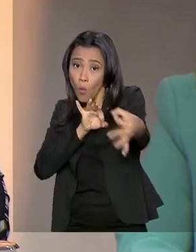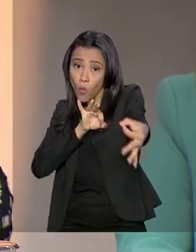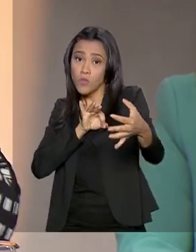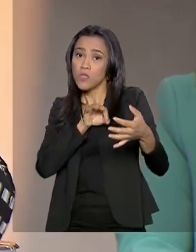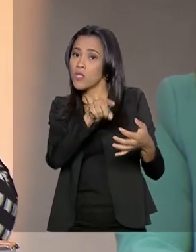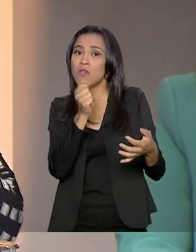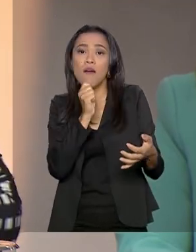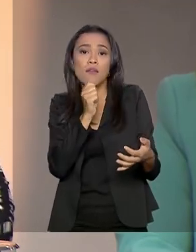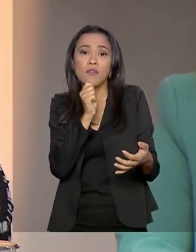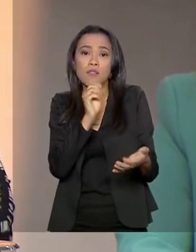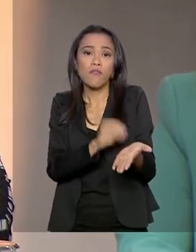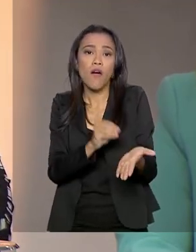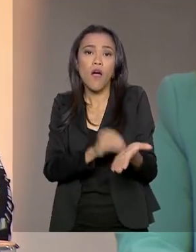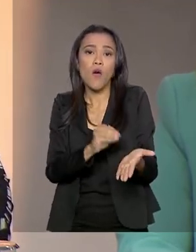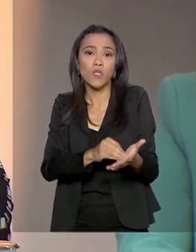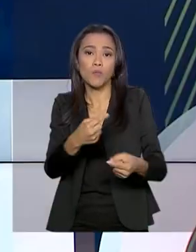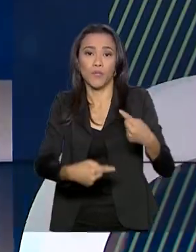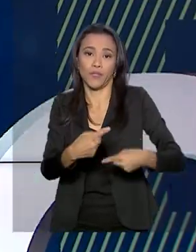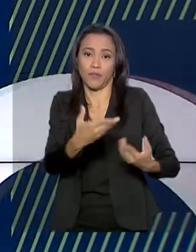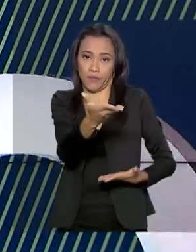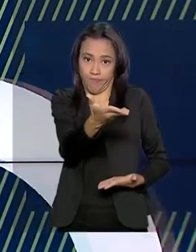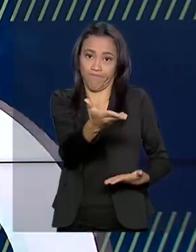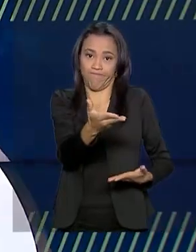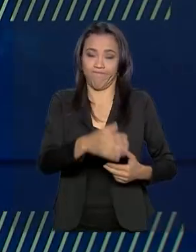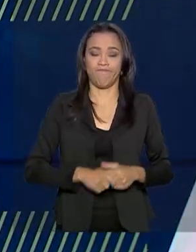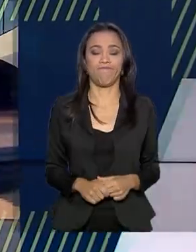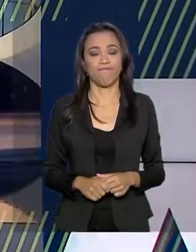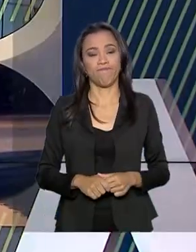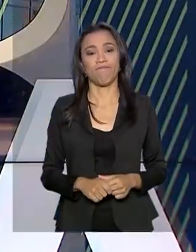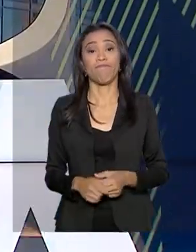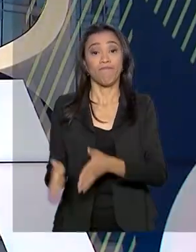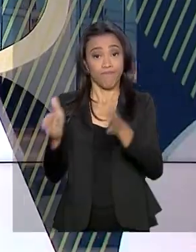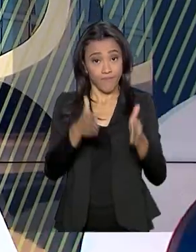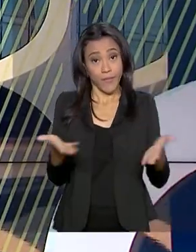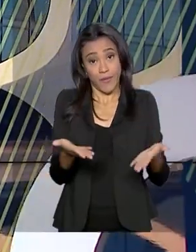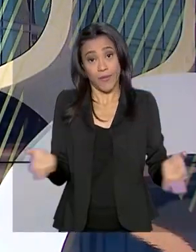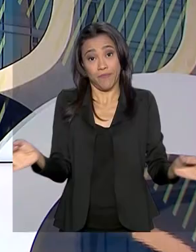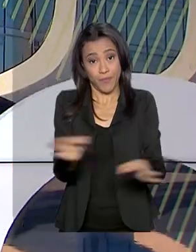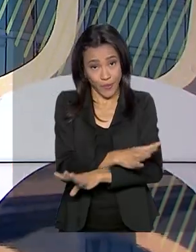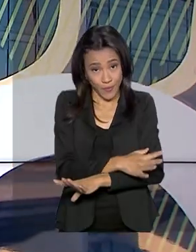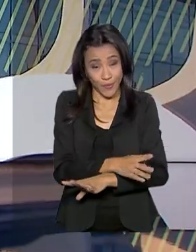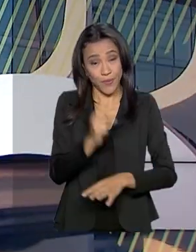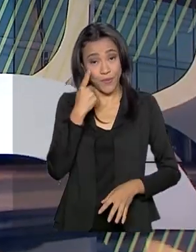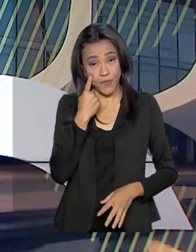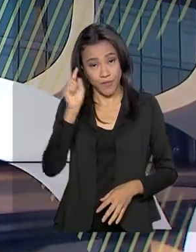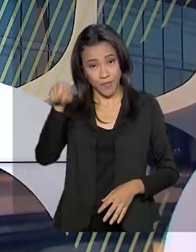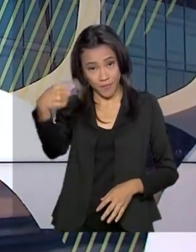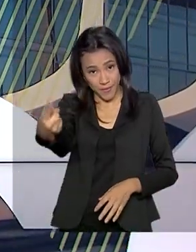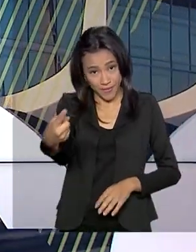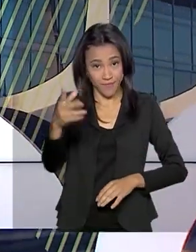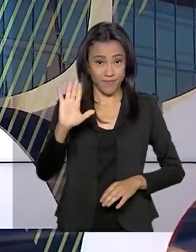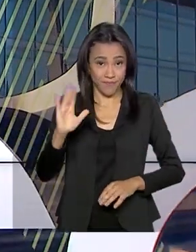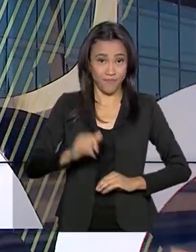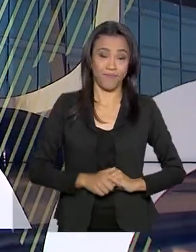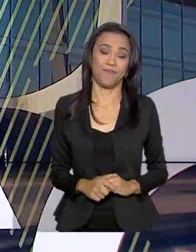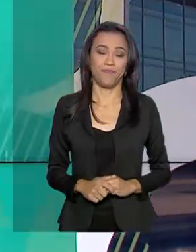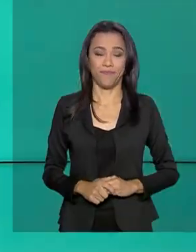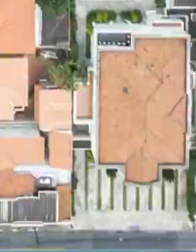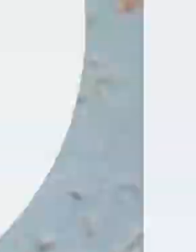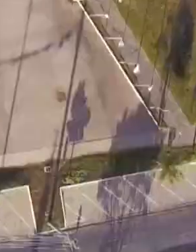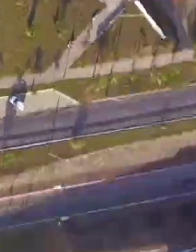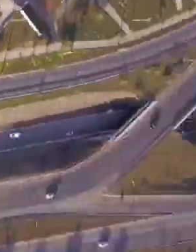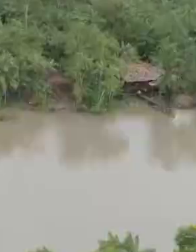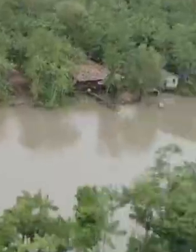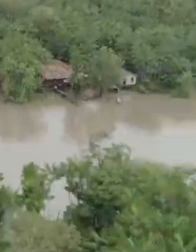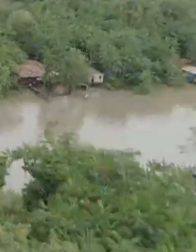política pública não chegou que nós estamos pensando nesse governo e o governo agora fica por aqui nos vemos na próxima edição até lá